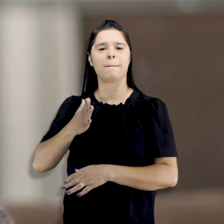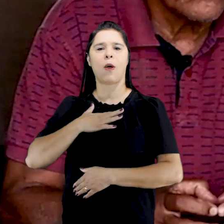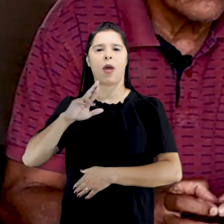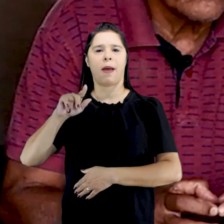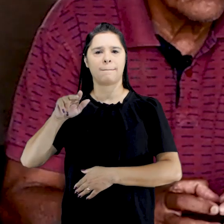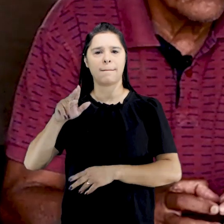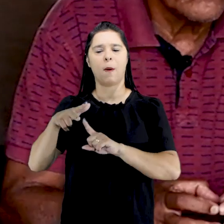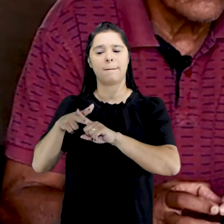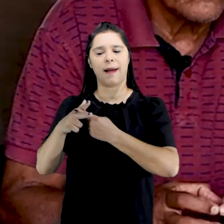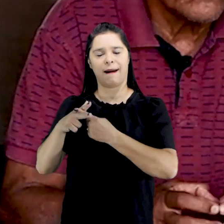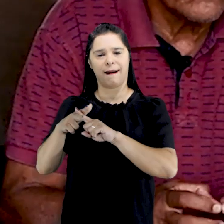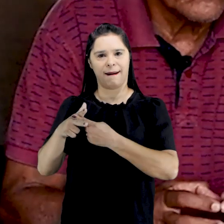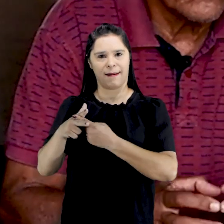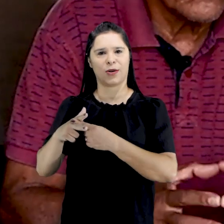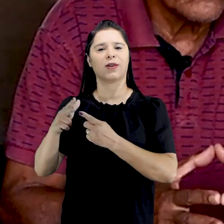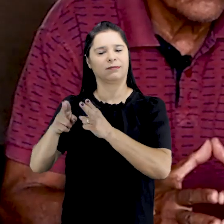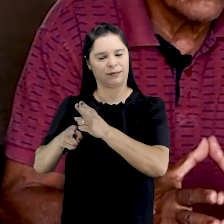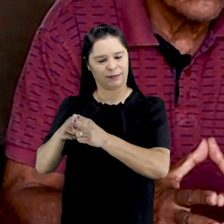era mecânico.